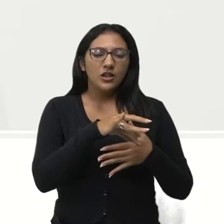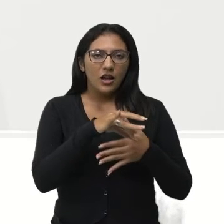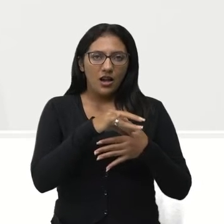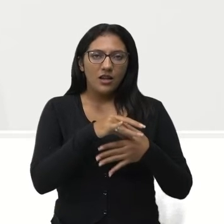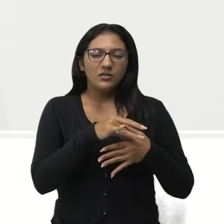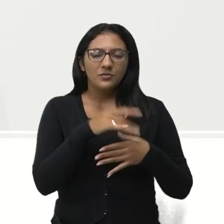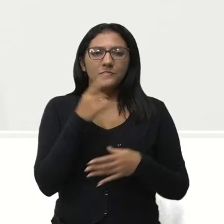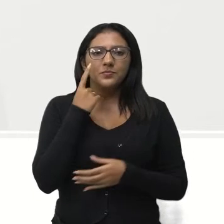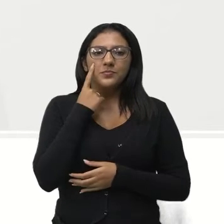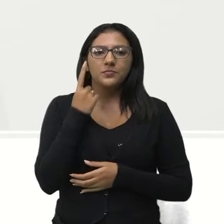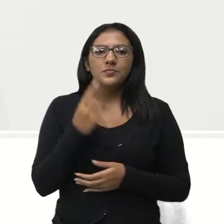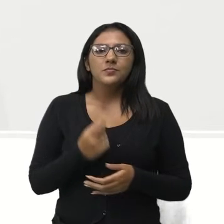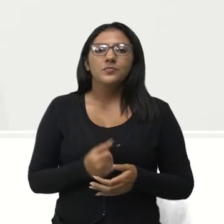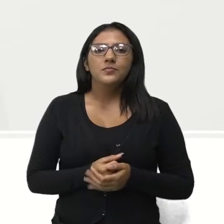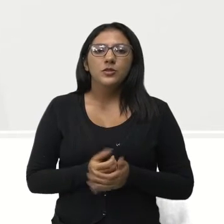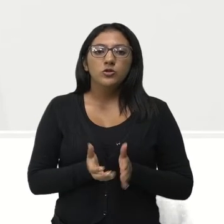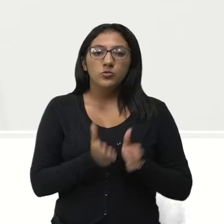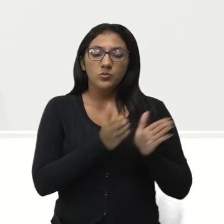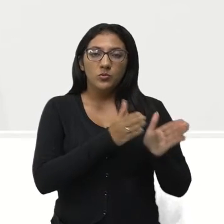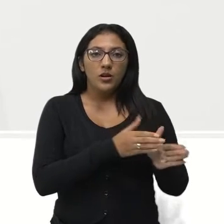Quantidade de carne.